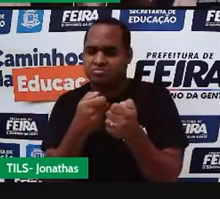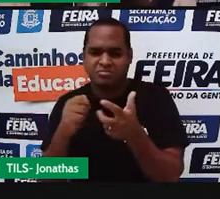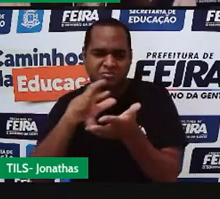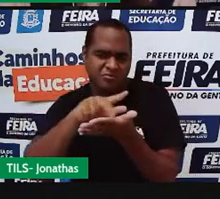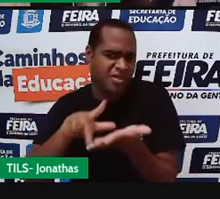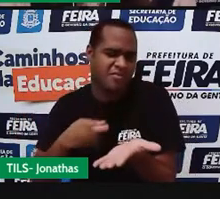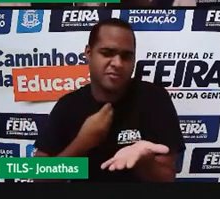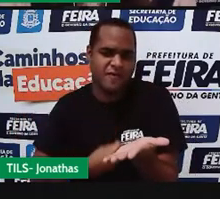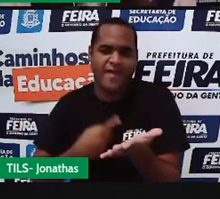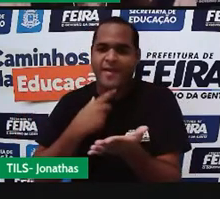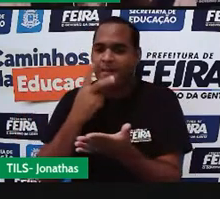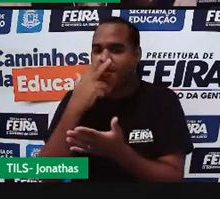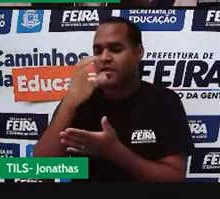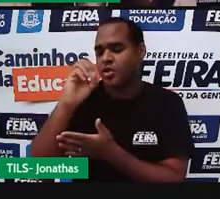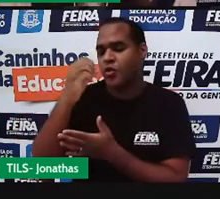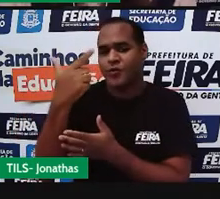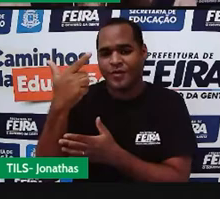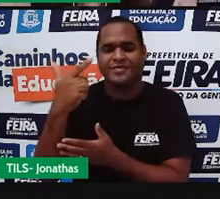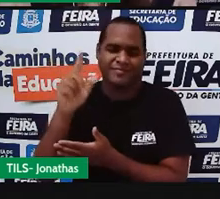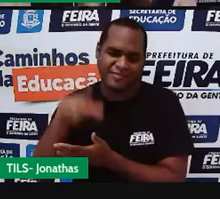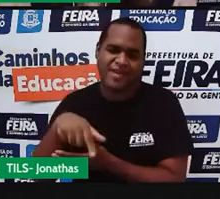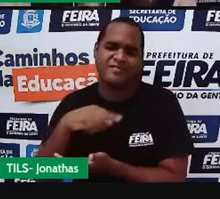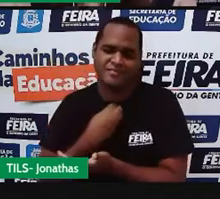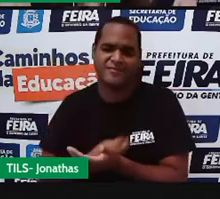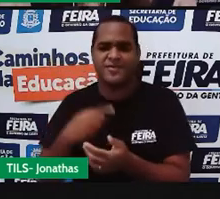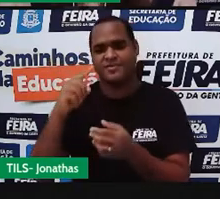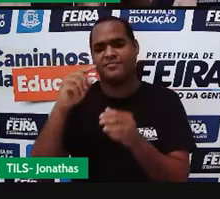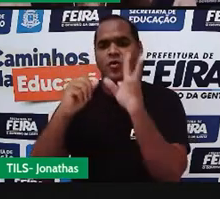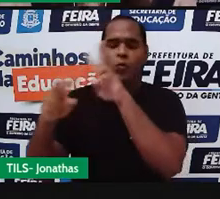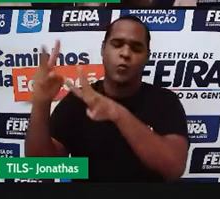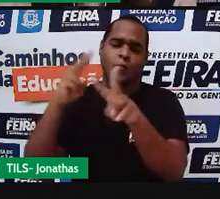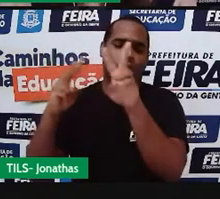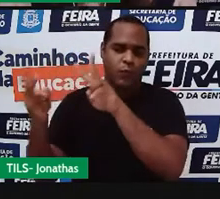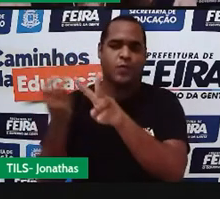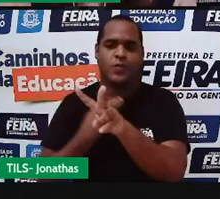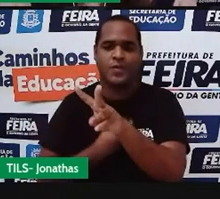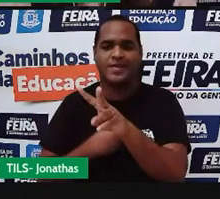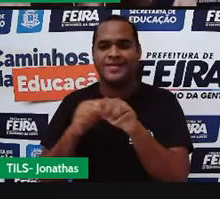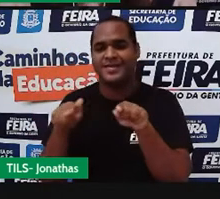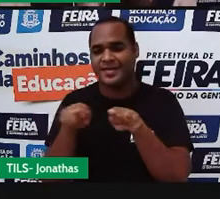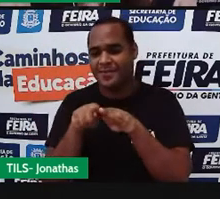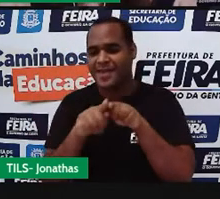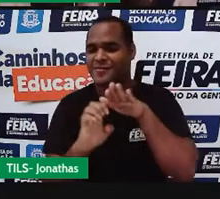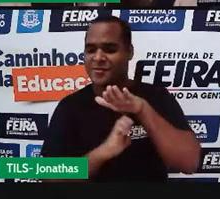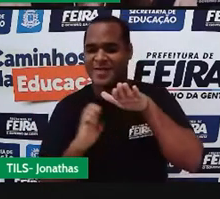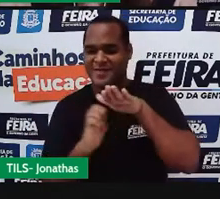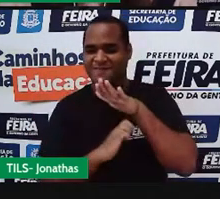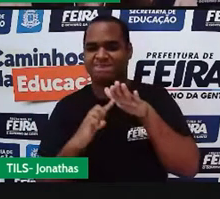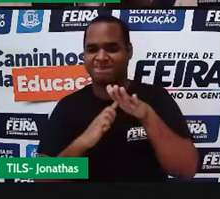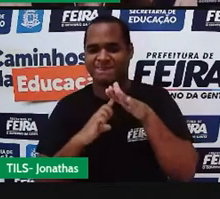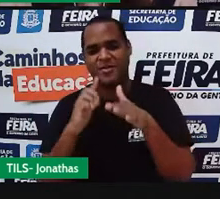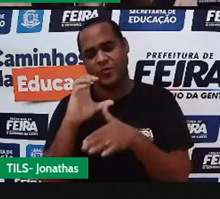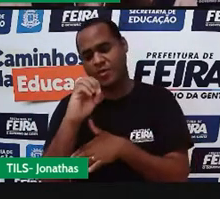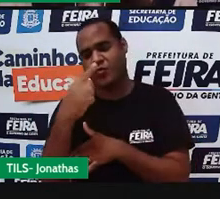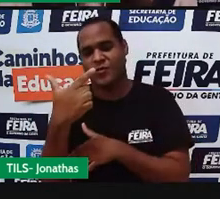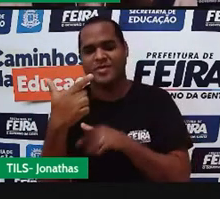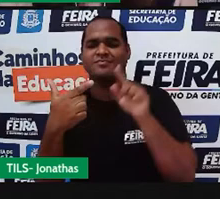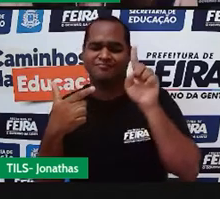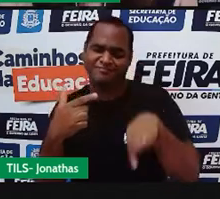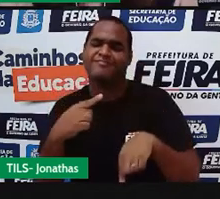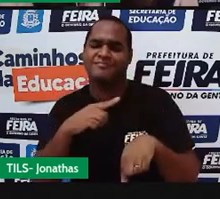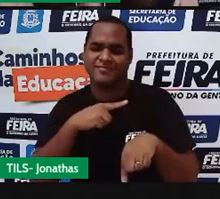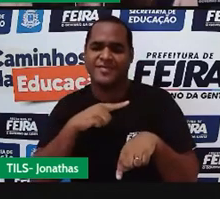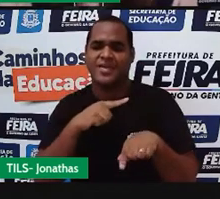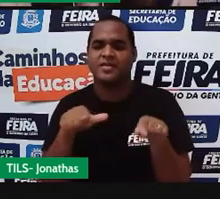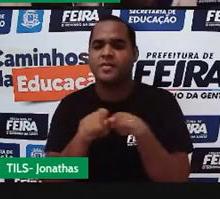ligado estão enviando mais CO2 para atmosfera e as fábricas também são outra fonte de emissão de dióxido de carbono